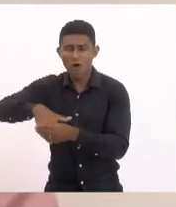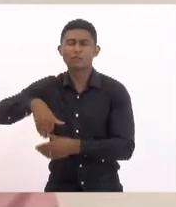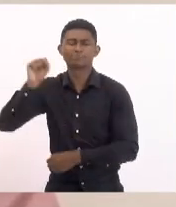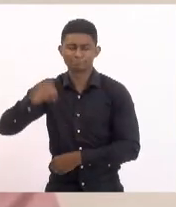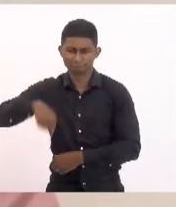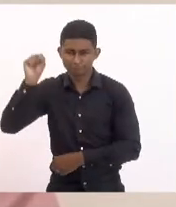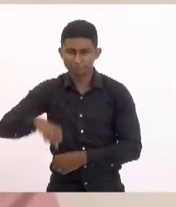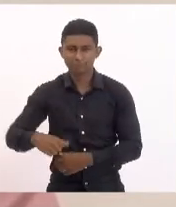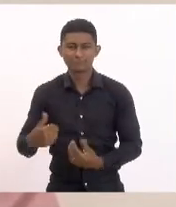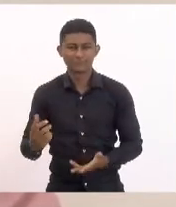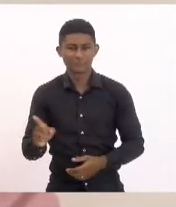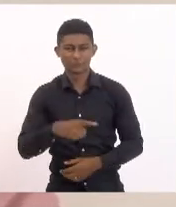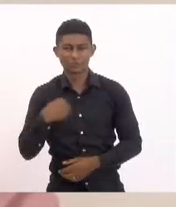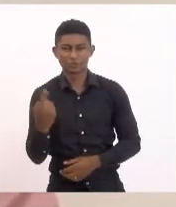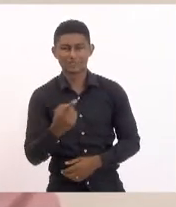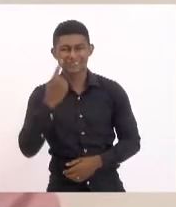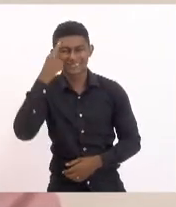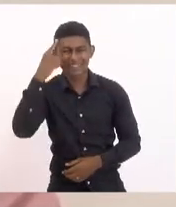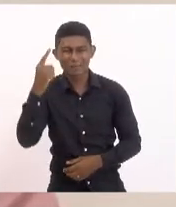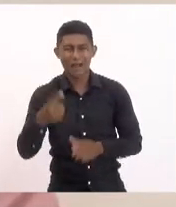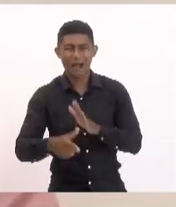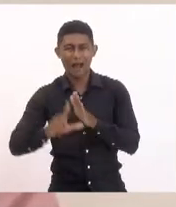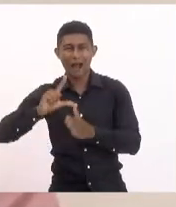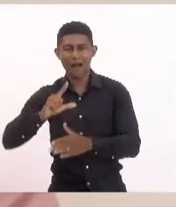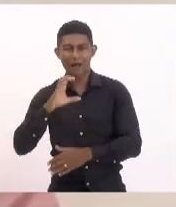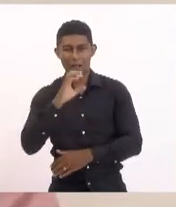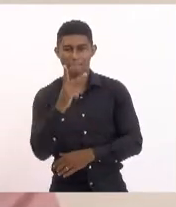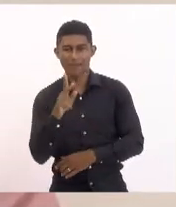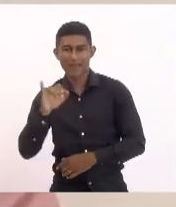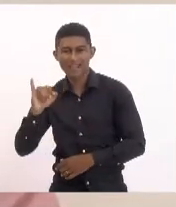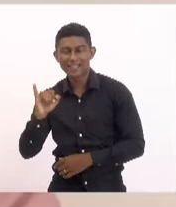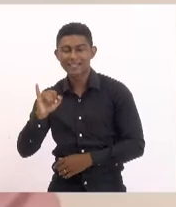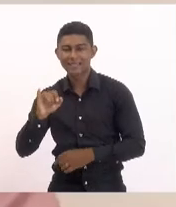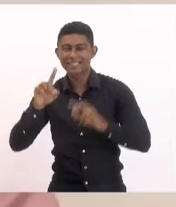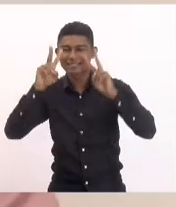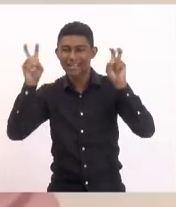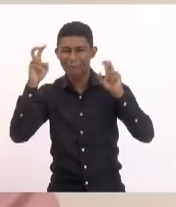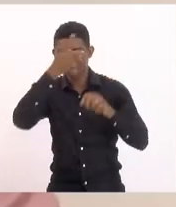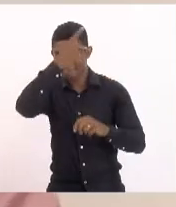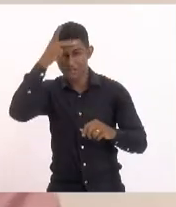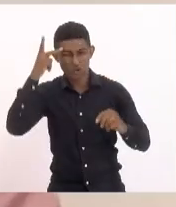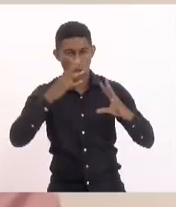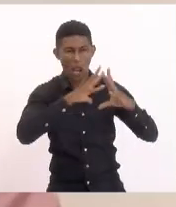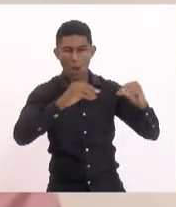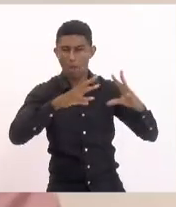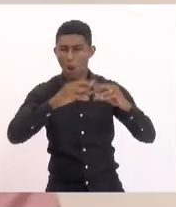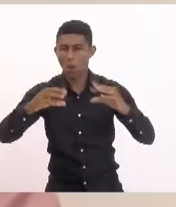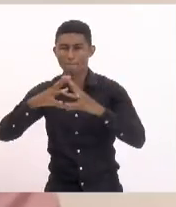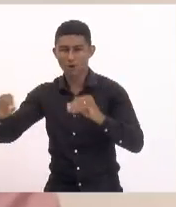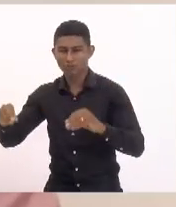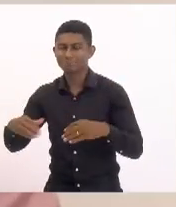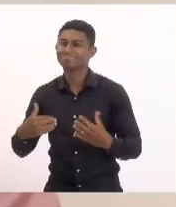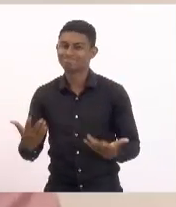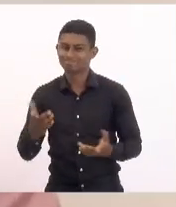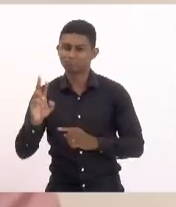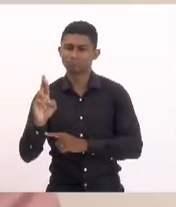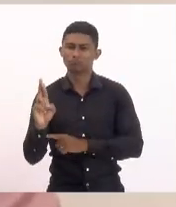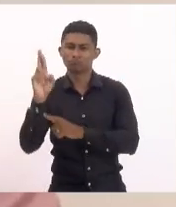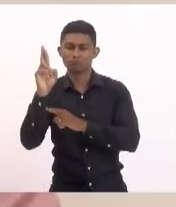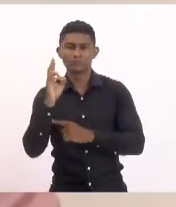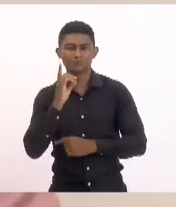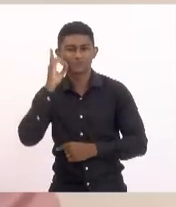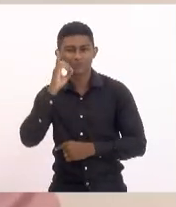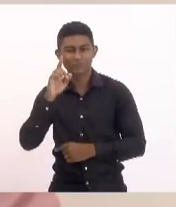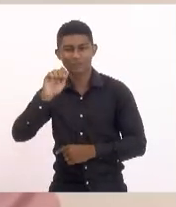em curso com a CPI de pessoas desaparecidas, né, pilotada pelo deputado